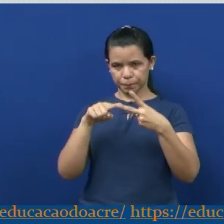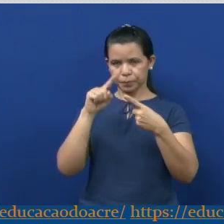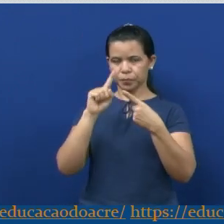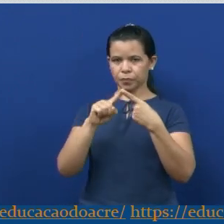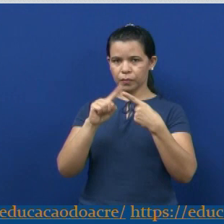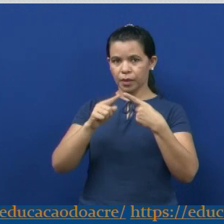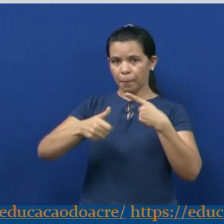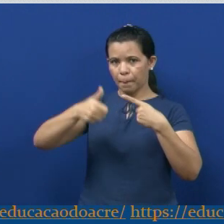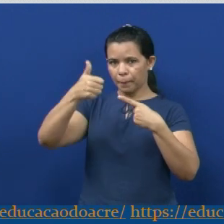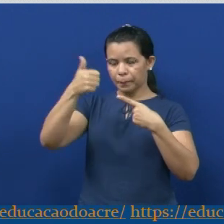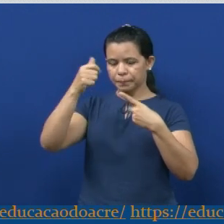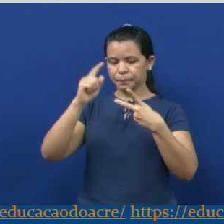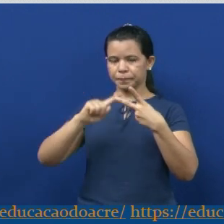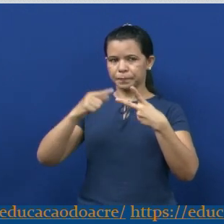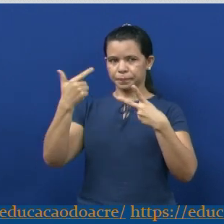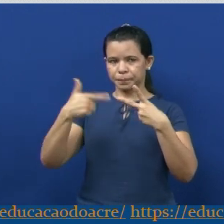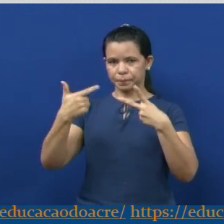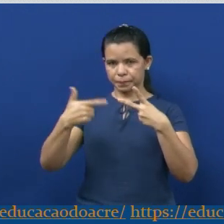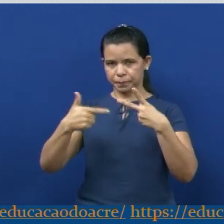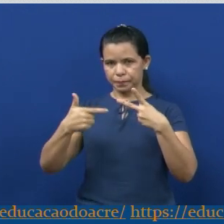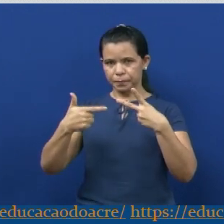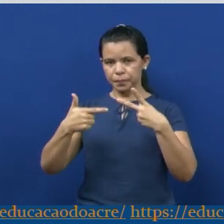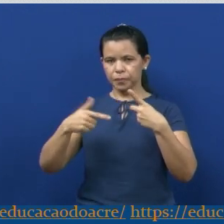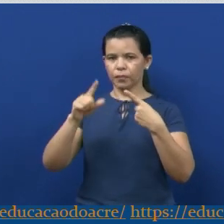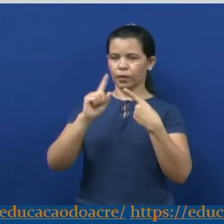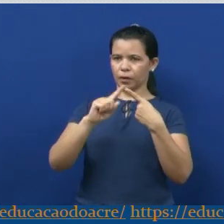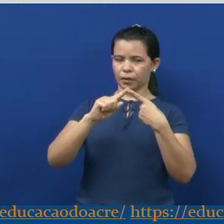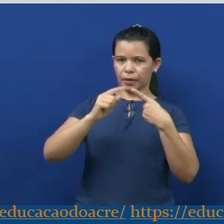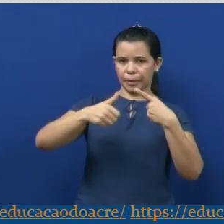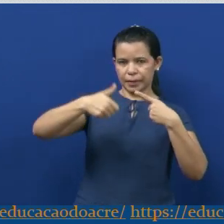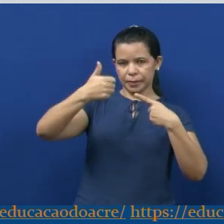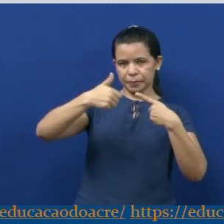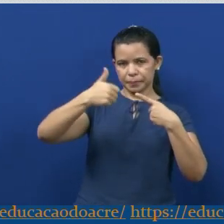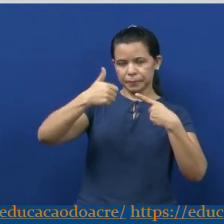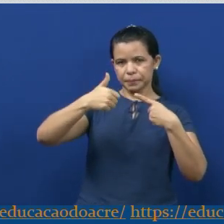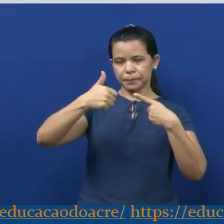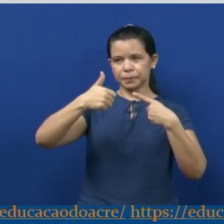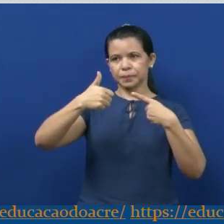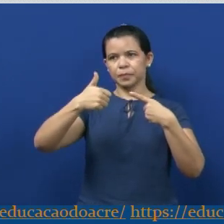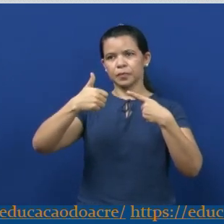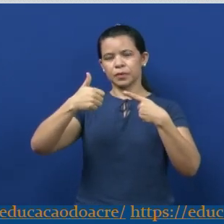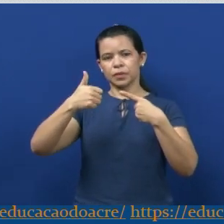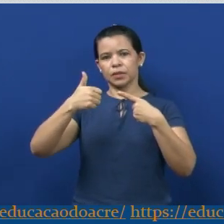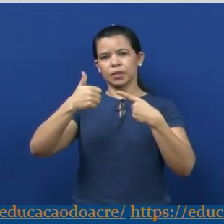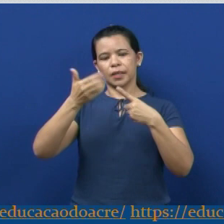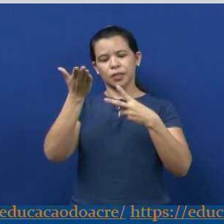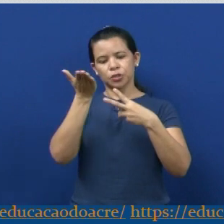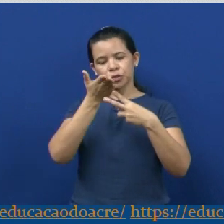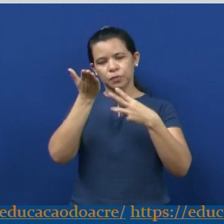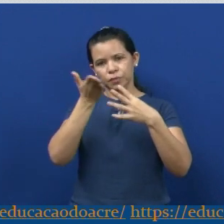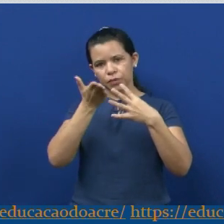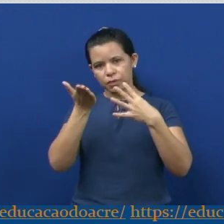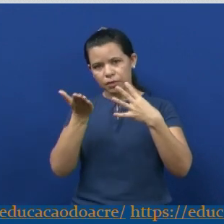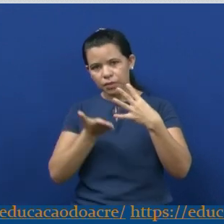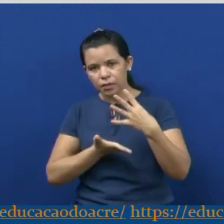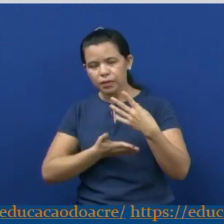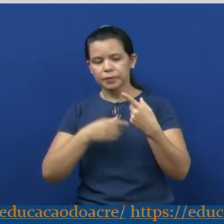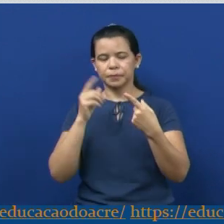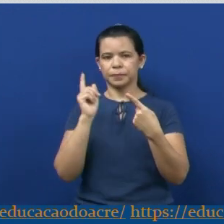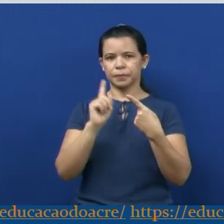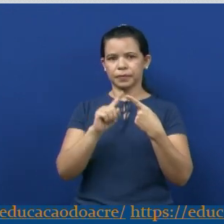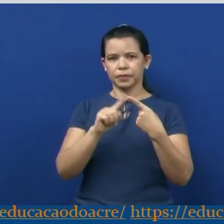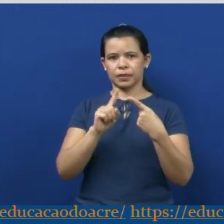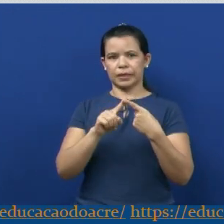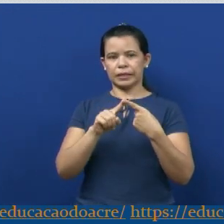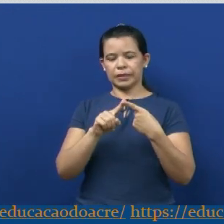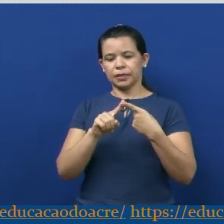e secundárias. Essas fontes primárias e secundárias, elas são divididas em fontes imateriais